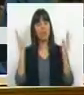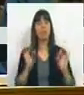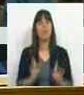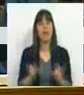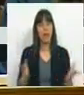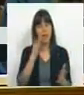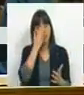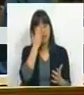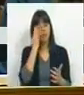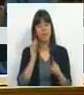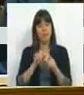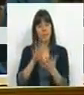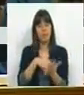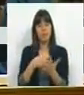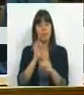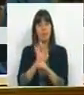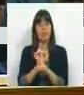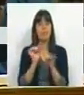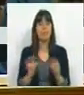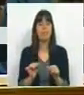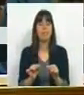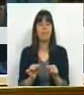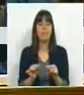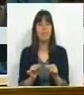democracia. E nesse plano